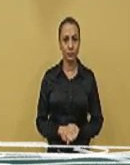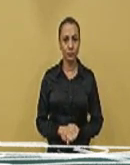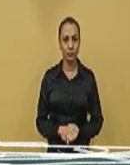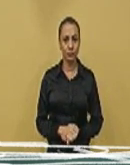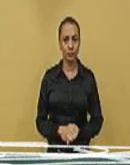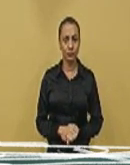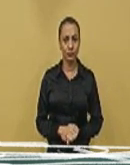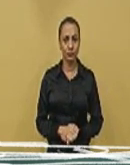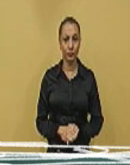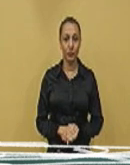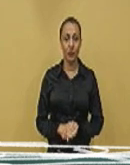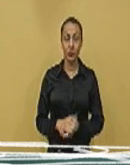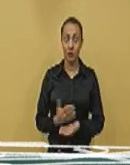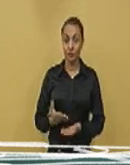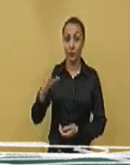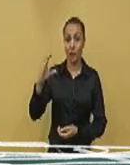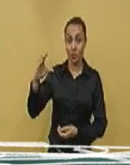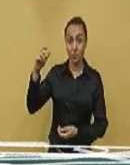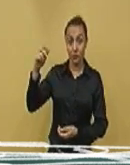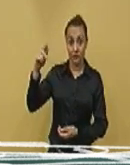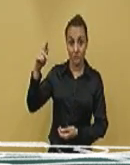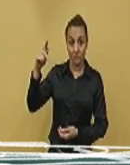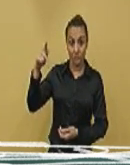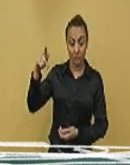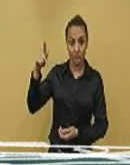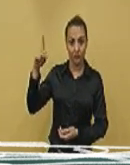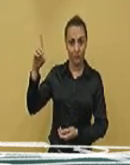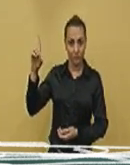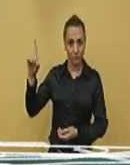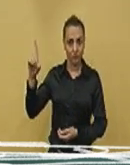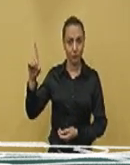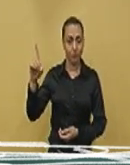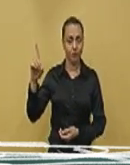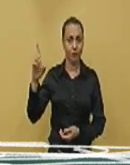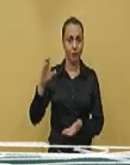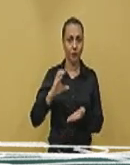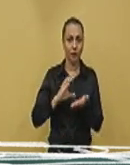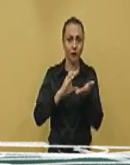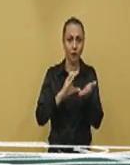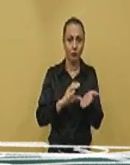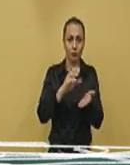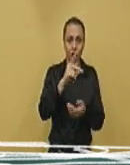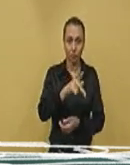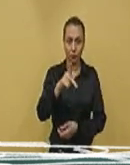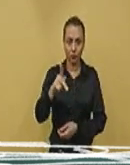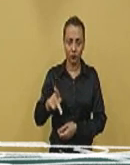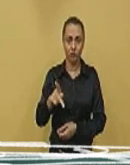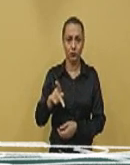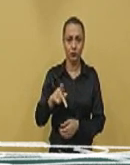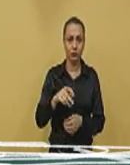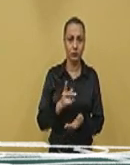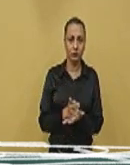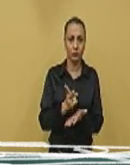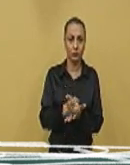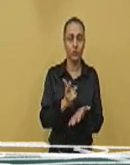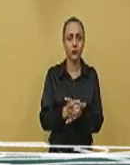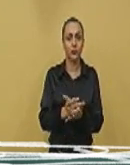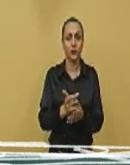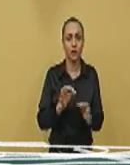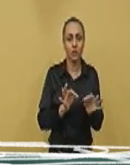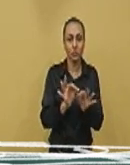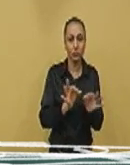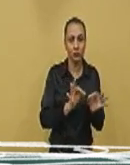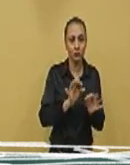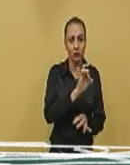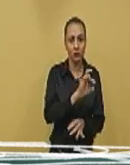A CPPD, que é a Comissão Permanente de Pessoal Docente, é formada por docentes representantes de cada unidade acadêmica para